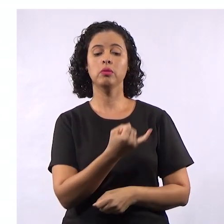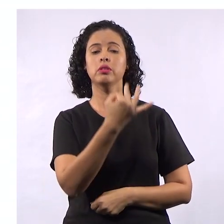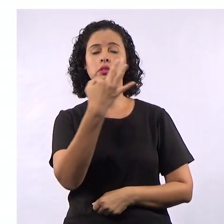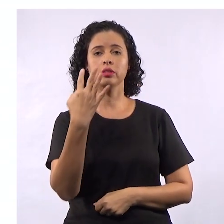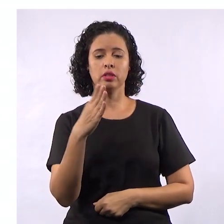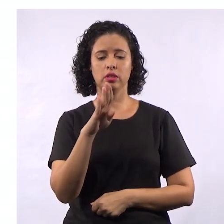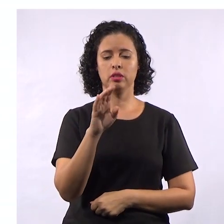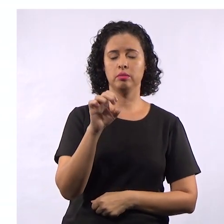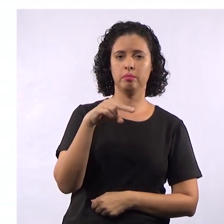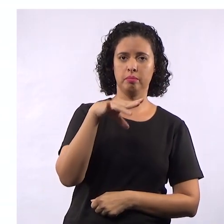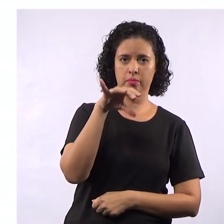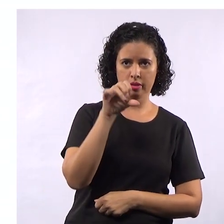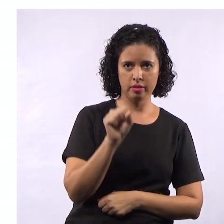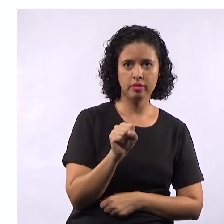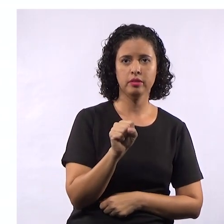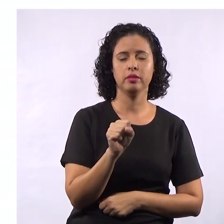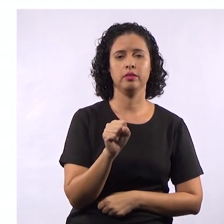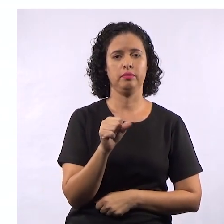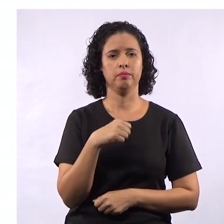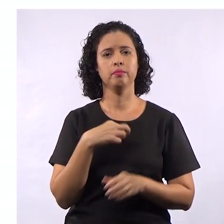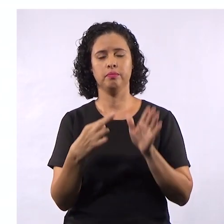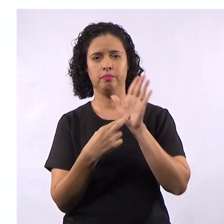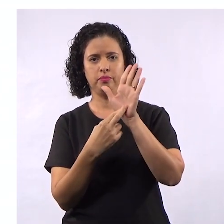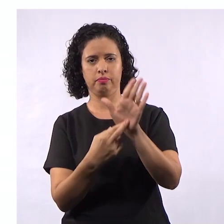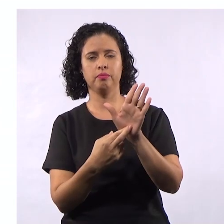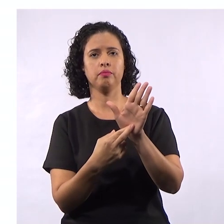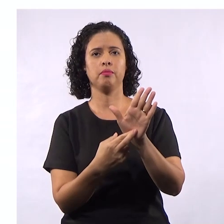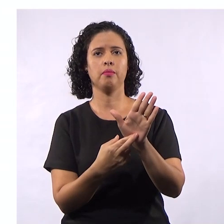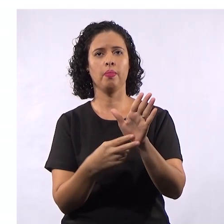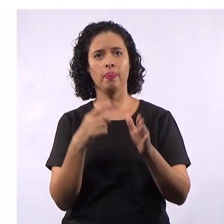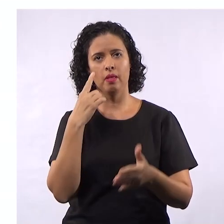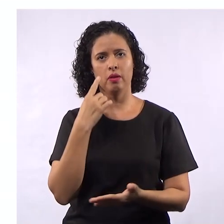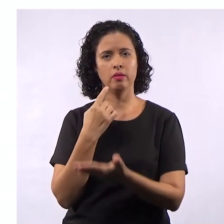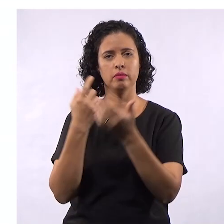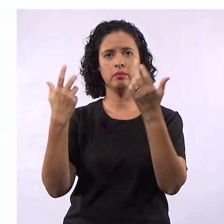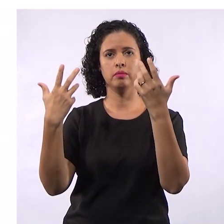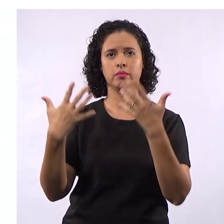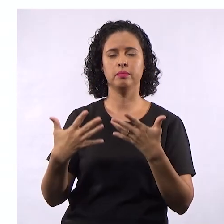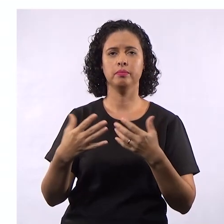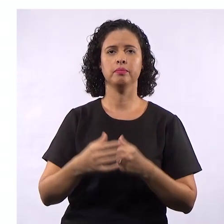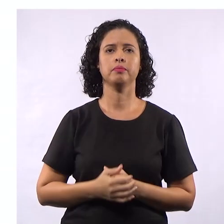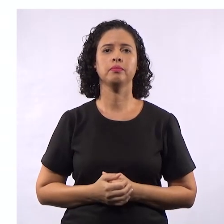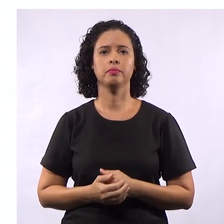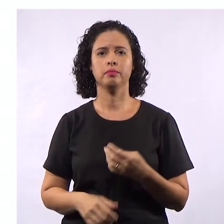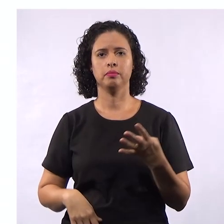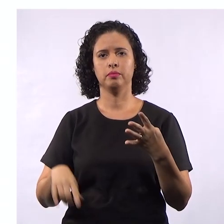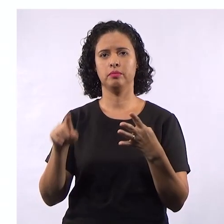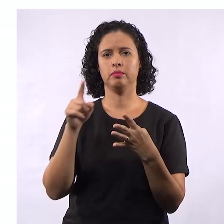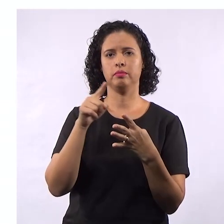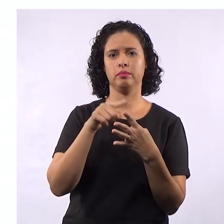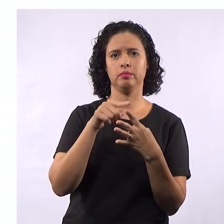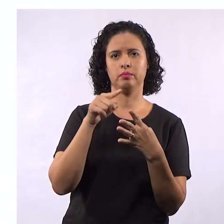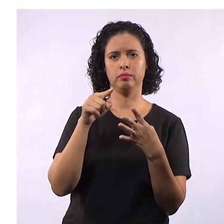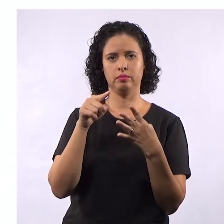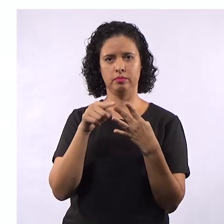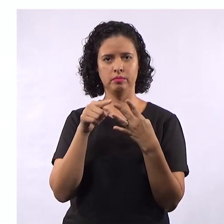Então, o condômino, ele pode ali ter legitimidade ativa para estar processando o condomínio, porque ele